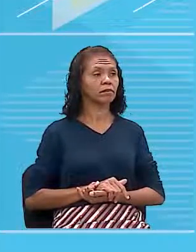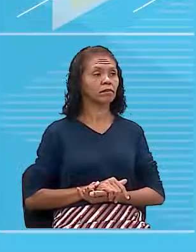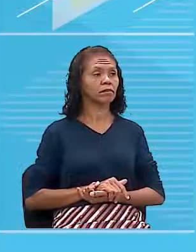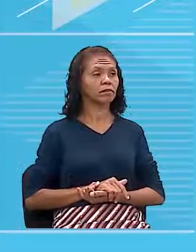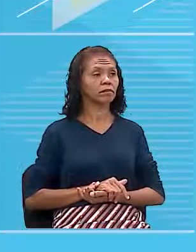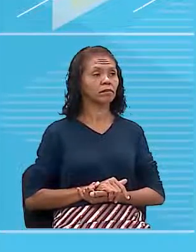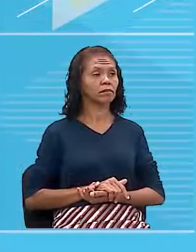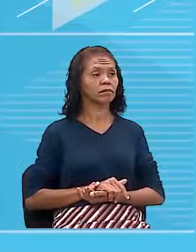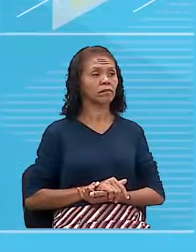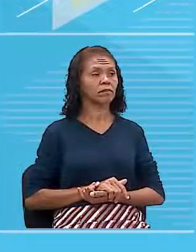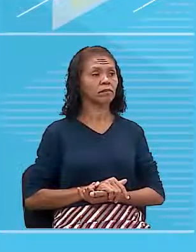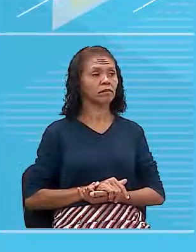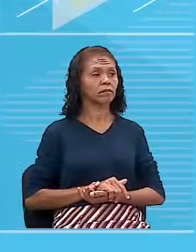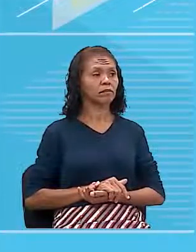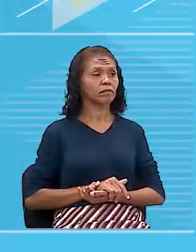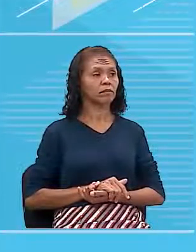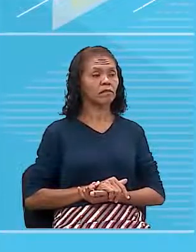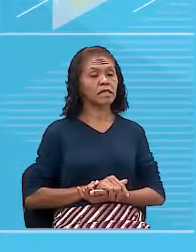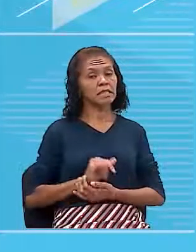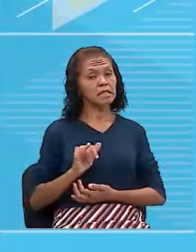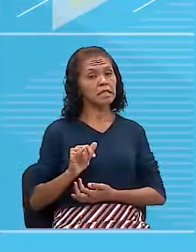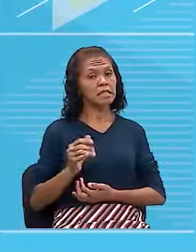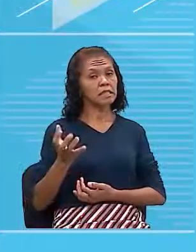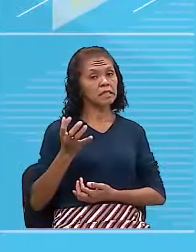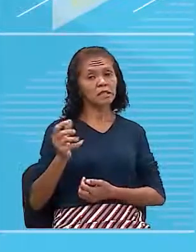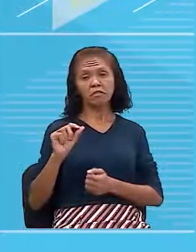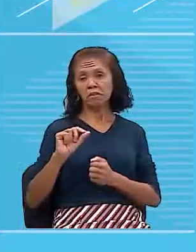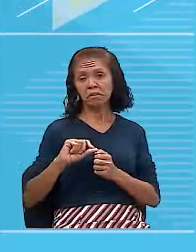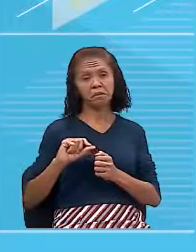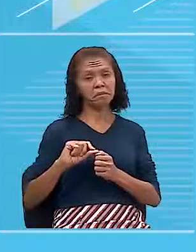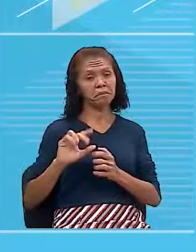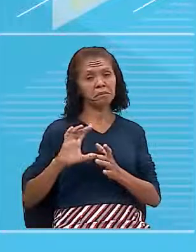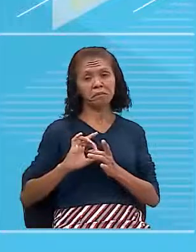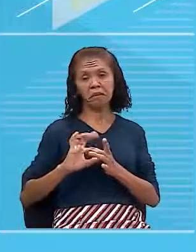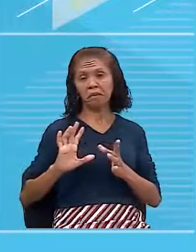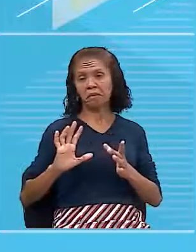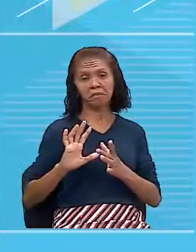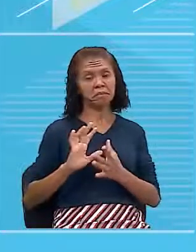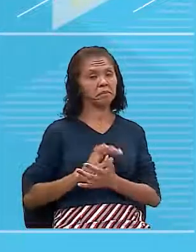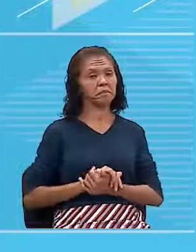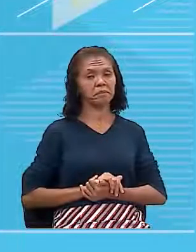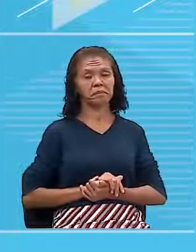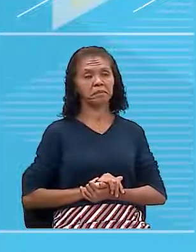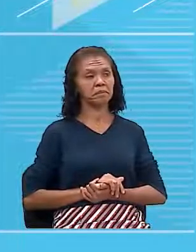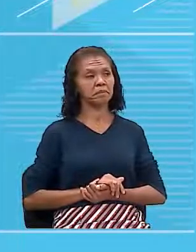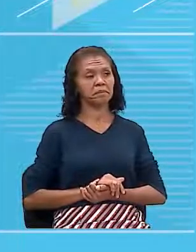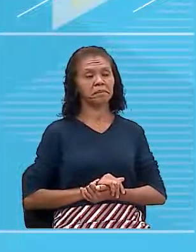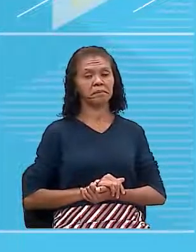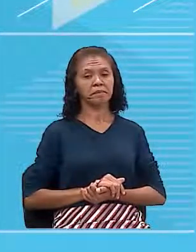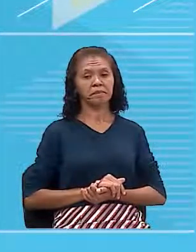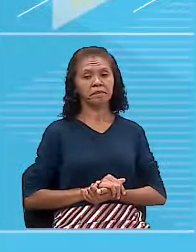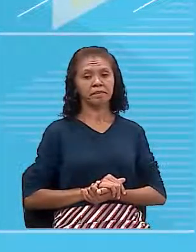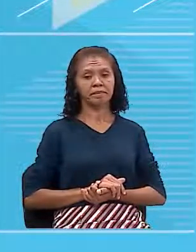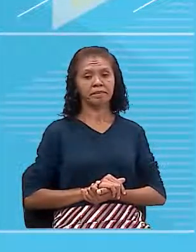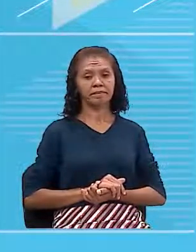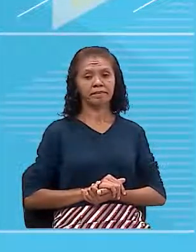lipídios mas eu quero fazer das proteínas também e no problems in